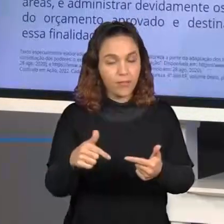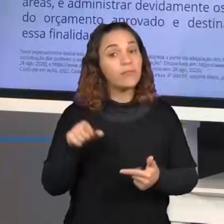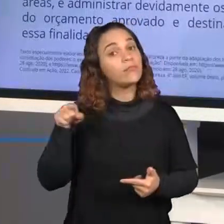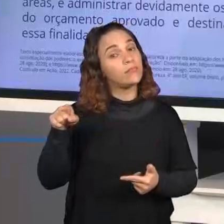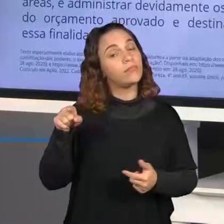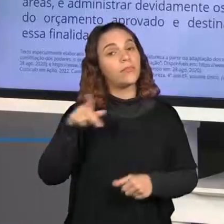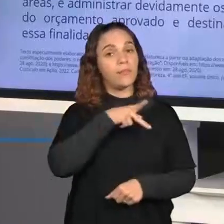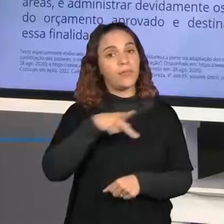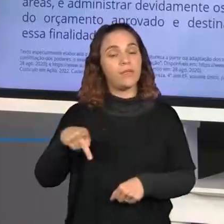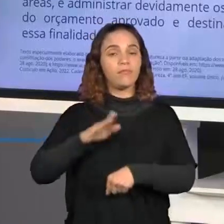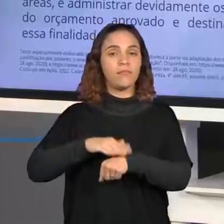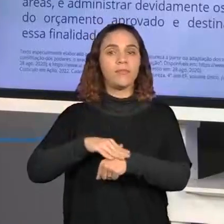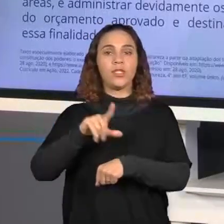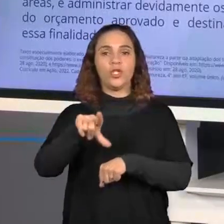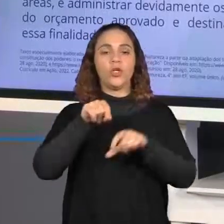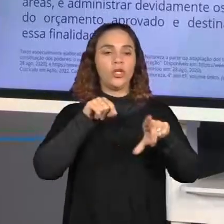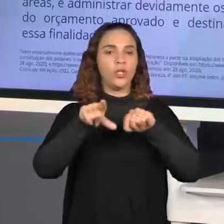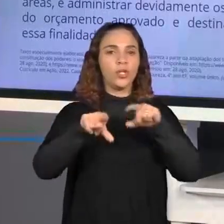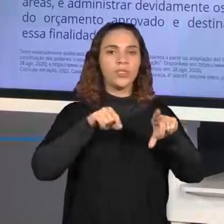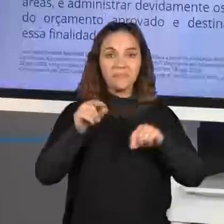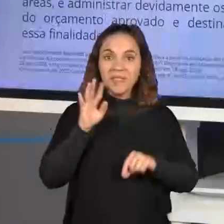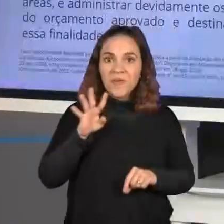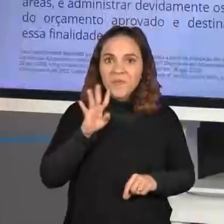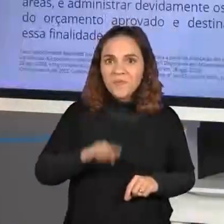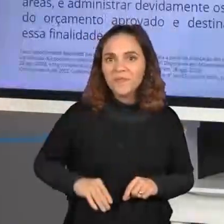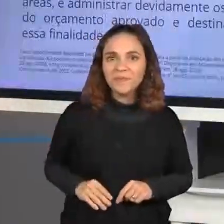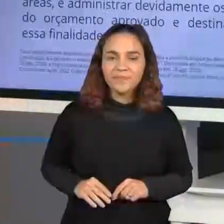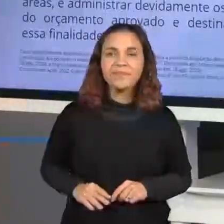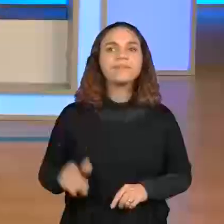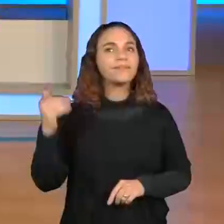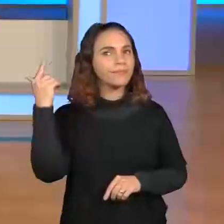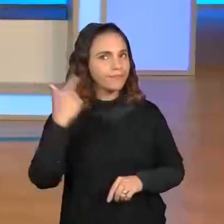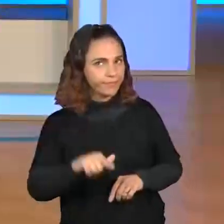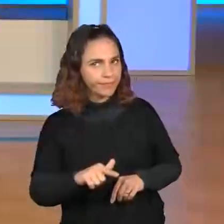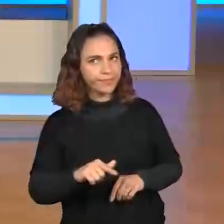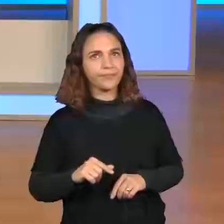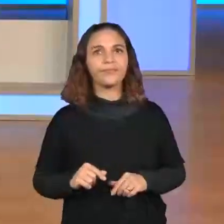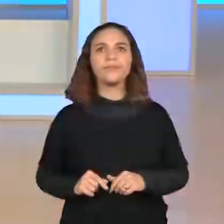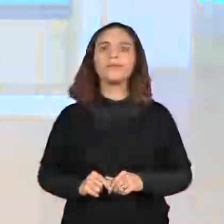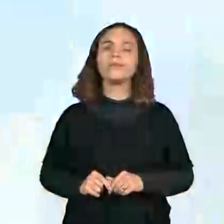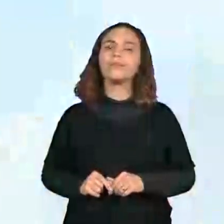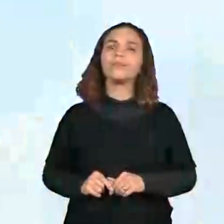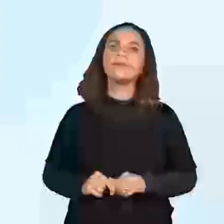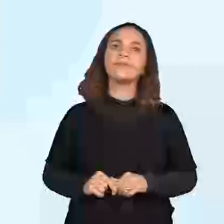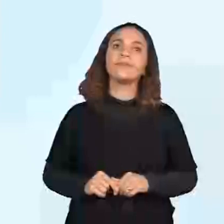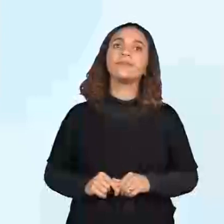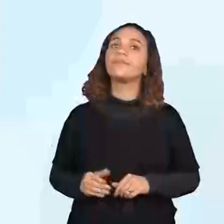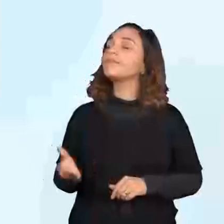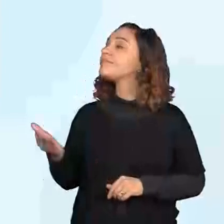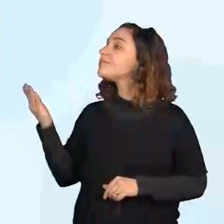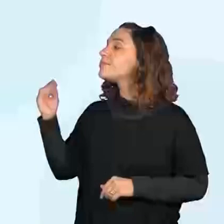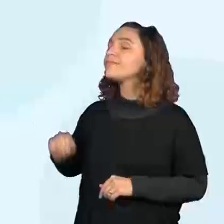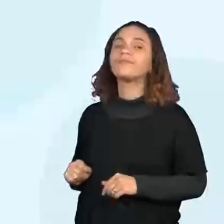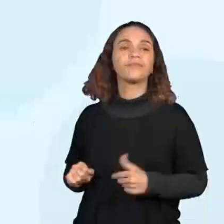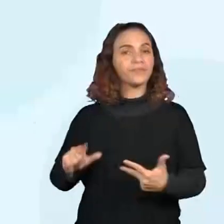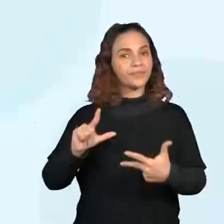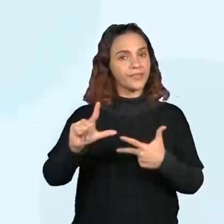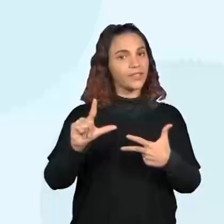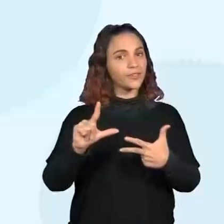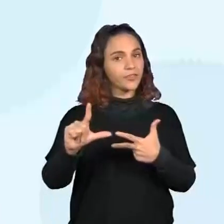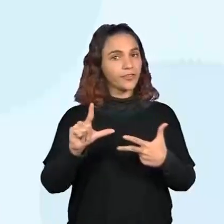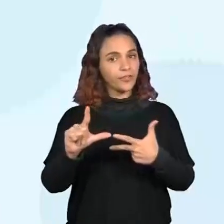escolhe todos esses ministros. Legal, né? Olha só, mas tem mais coisas, tem bastante coisa hoje. E o poder